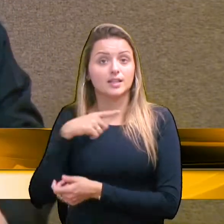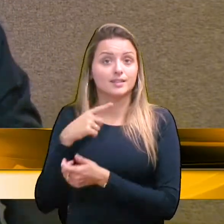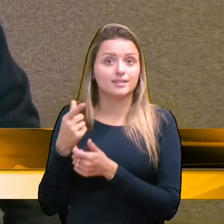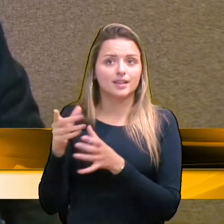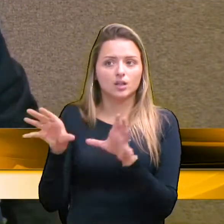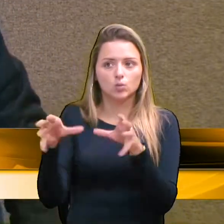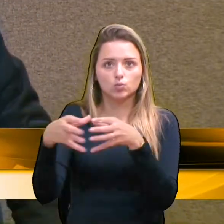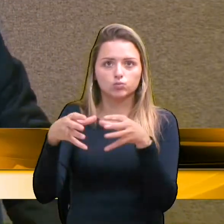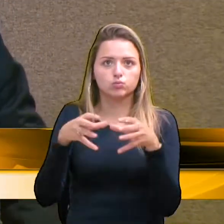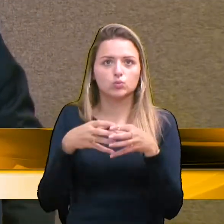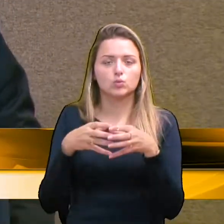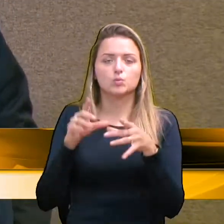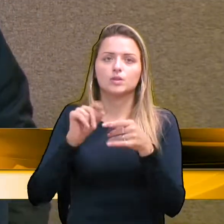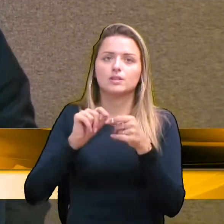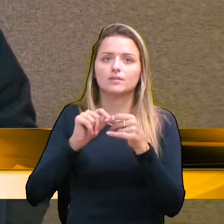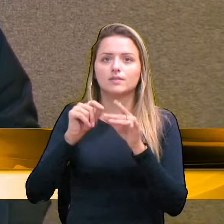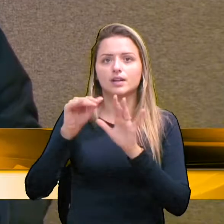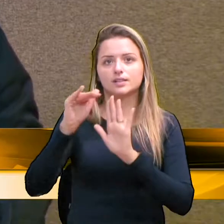Eu